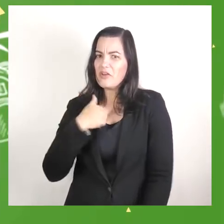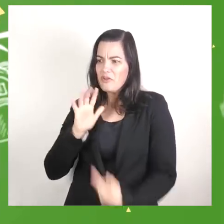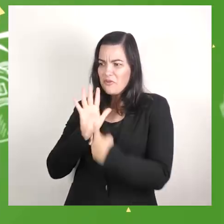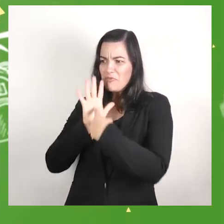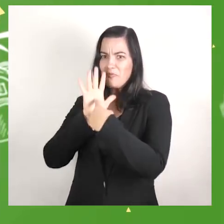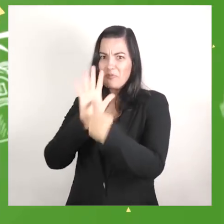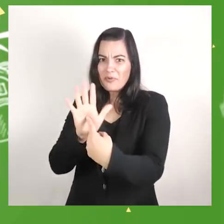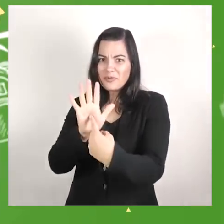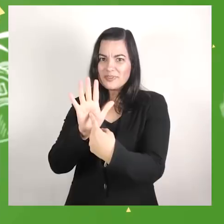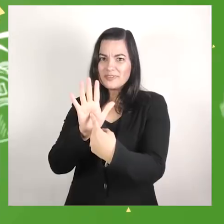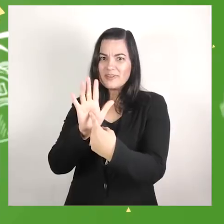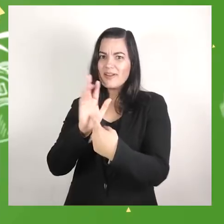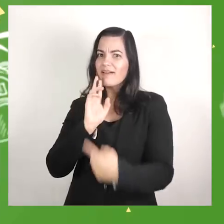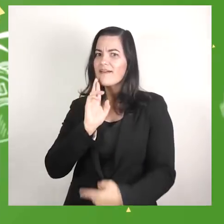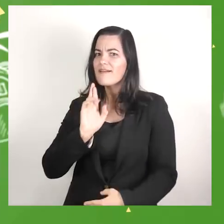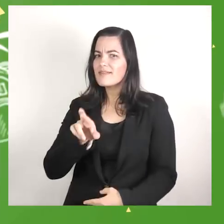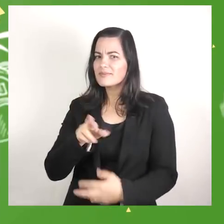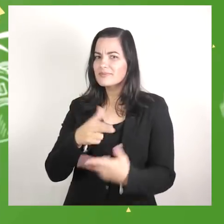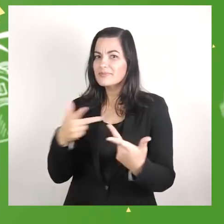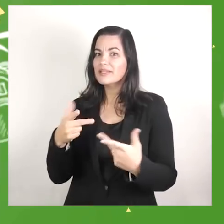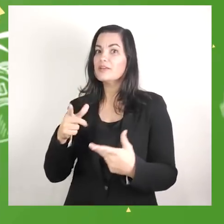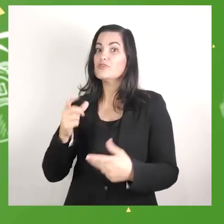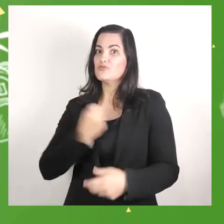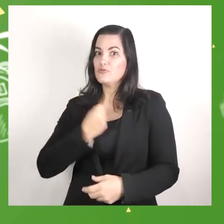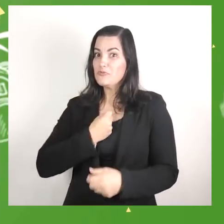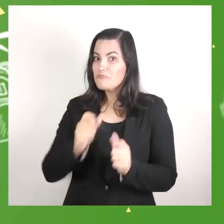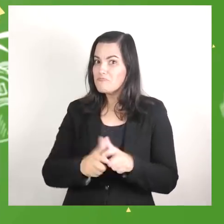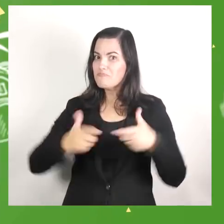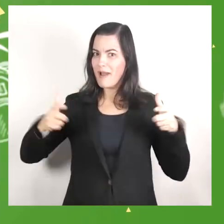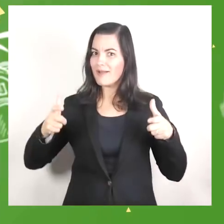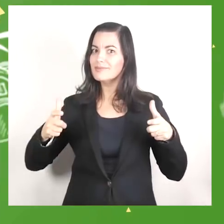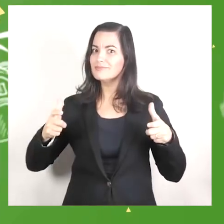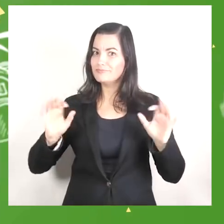nós tenhamos esse número muito maior.